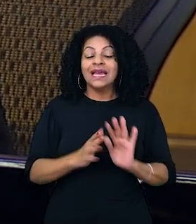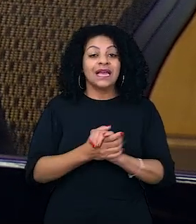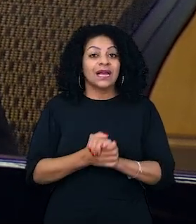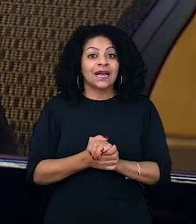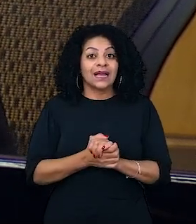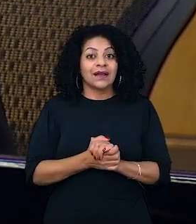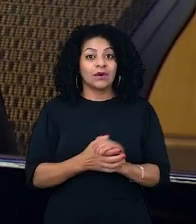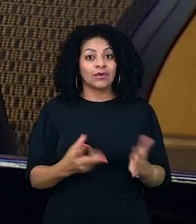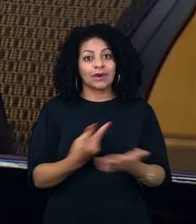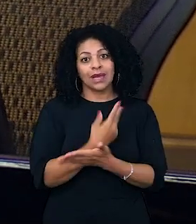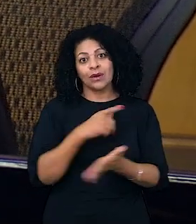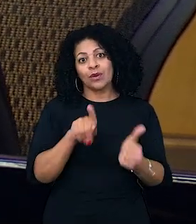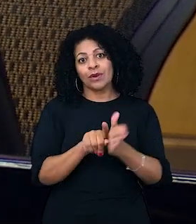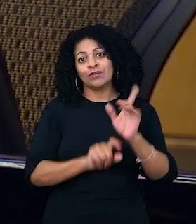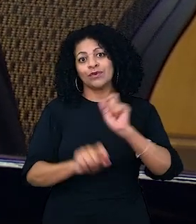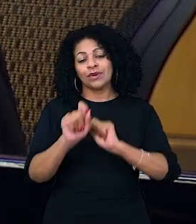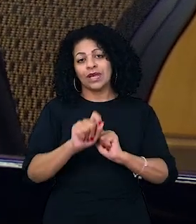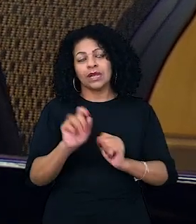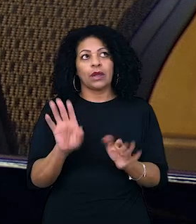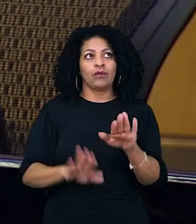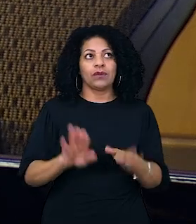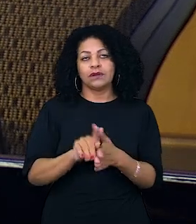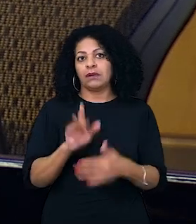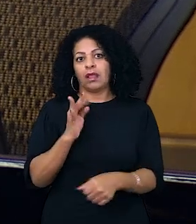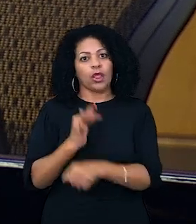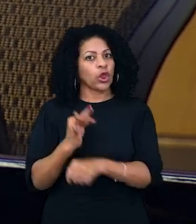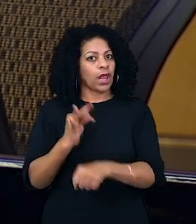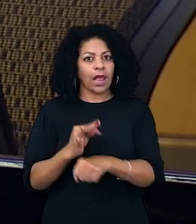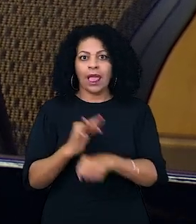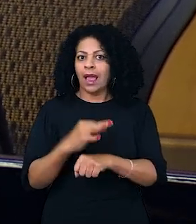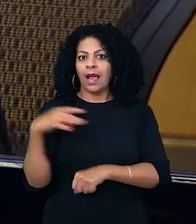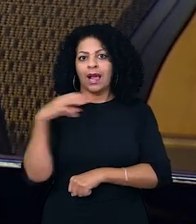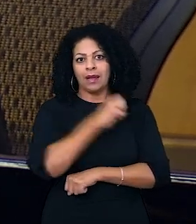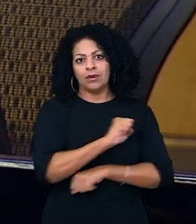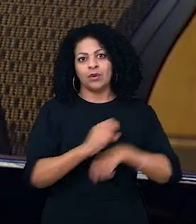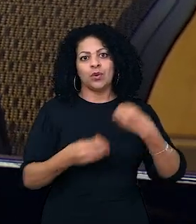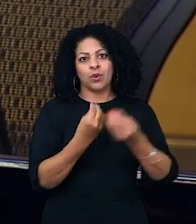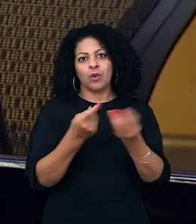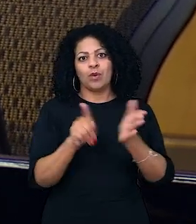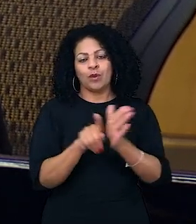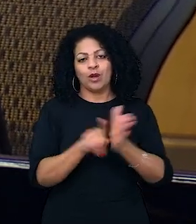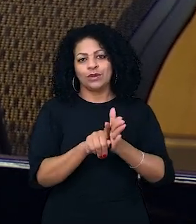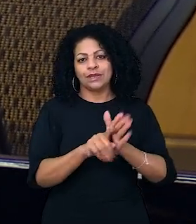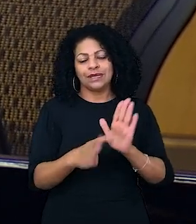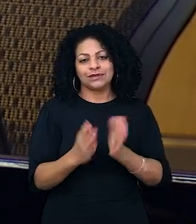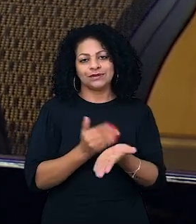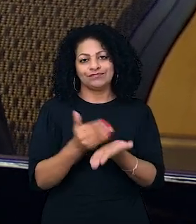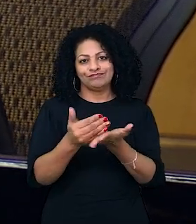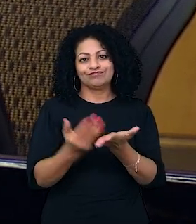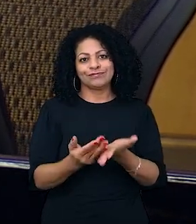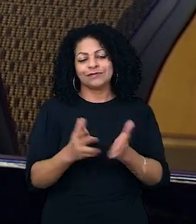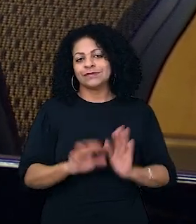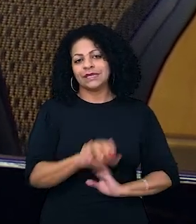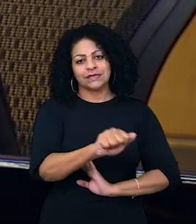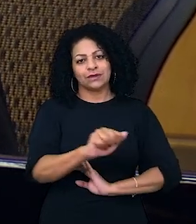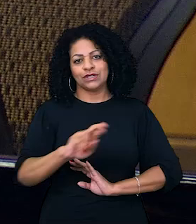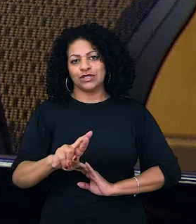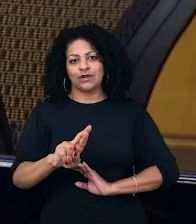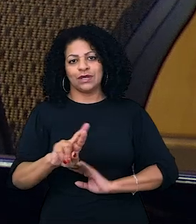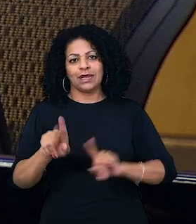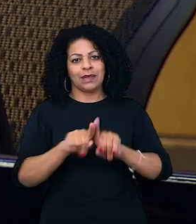sido vindicado uma tutela de urgência no bojo da petição inicial da ação rescisória